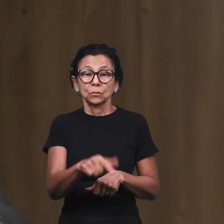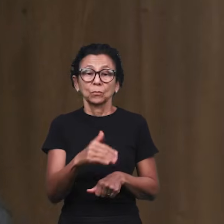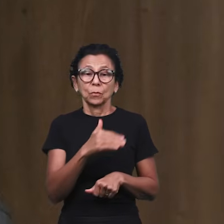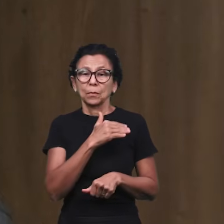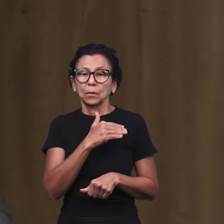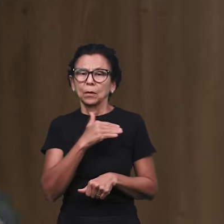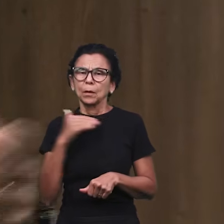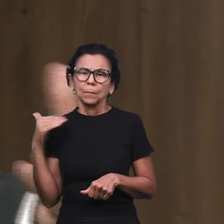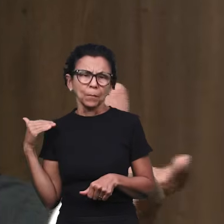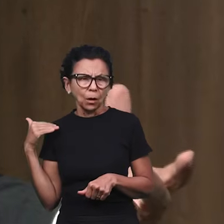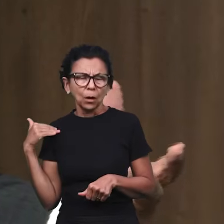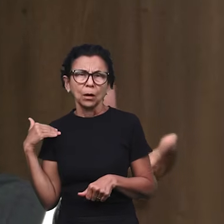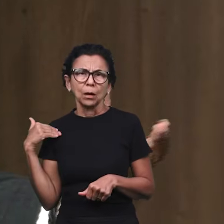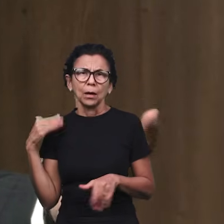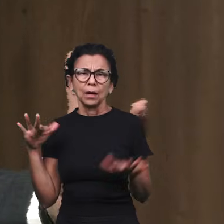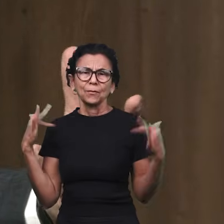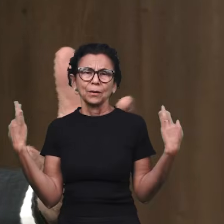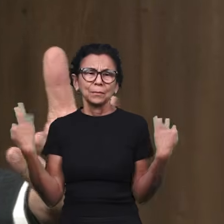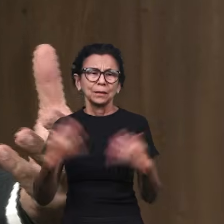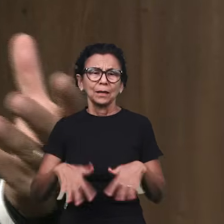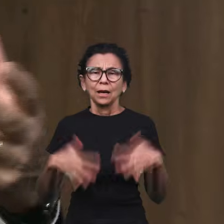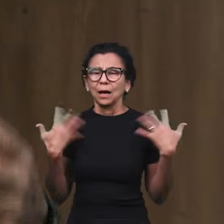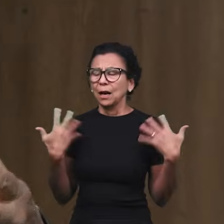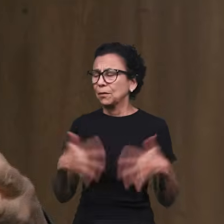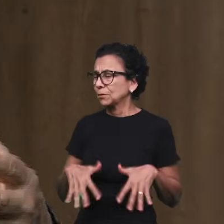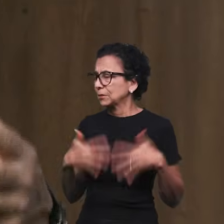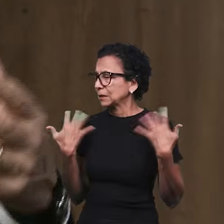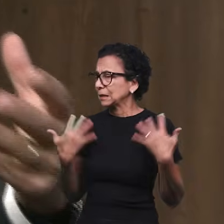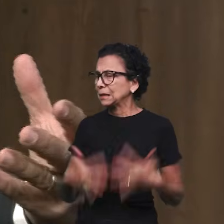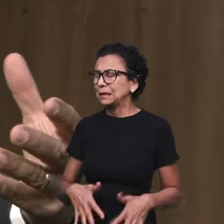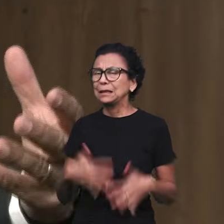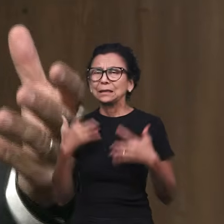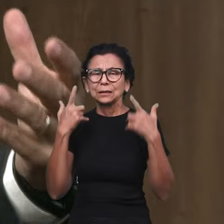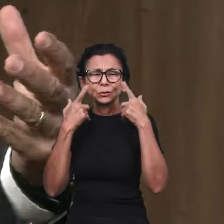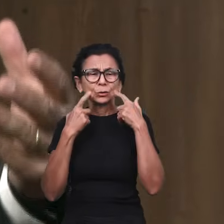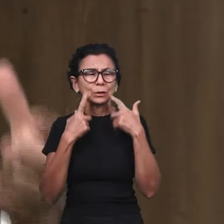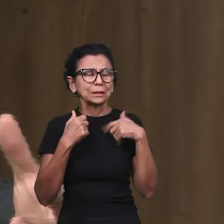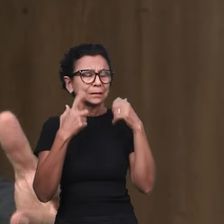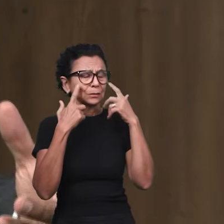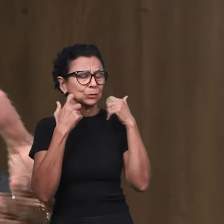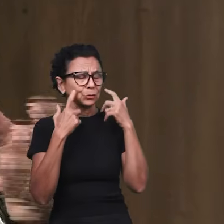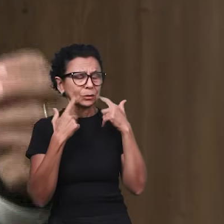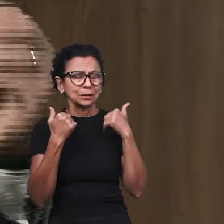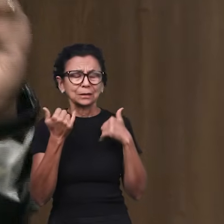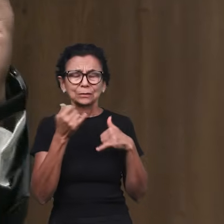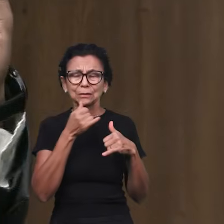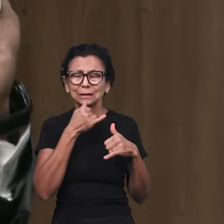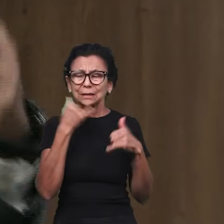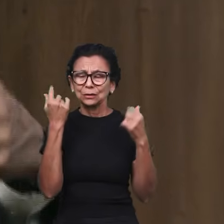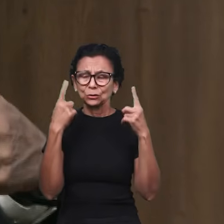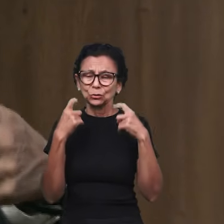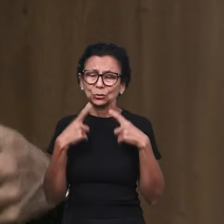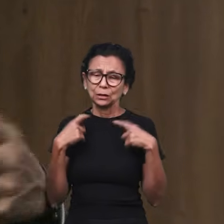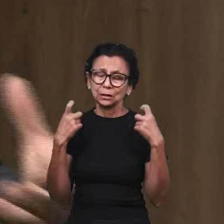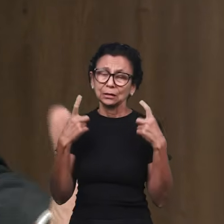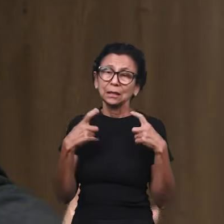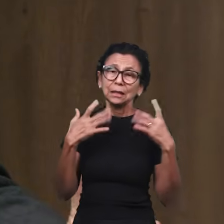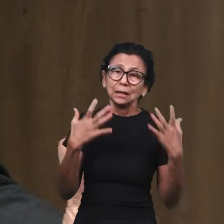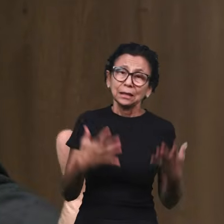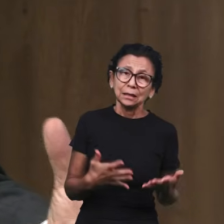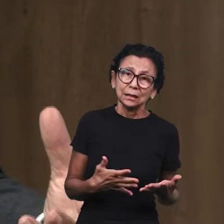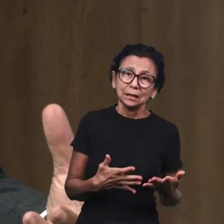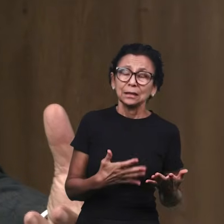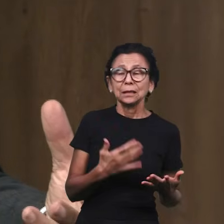está desesperada, né? E alguém tem que ter a condição de